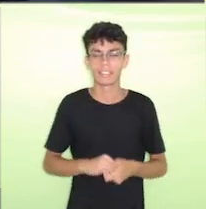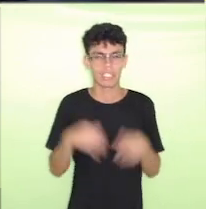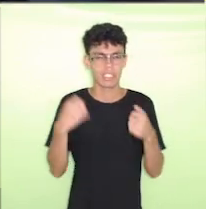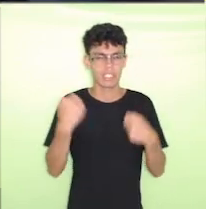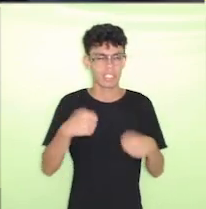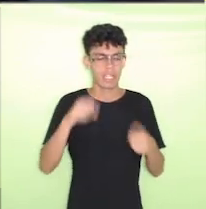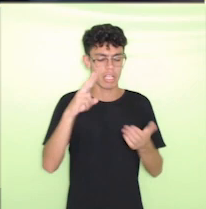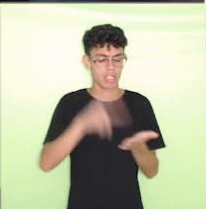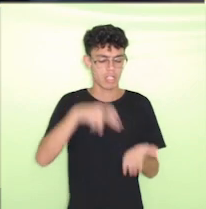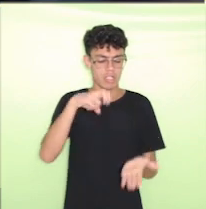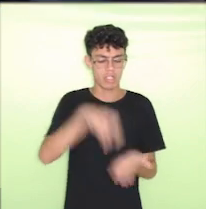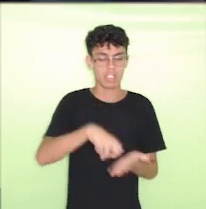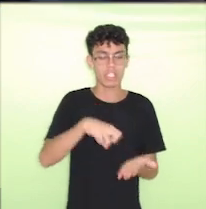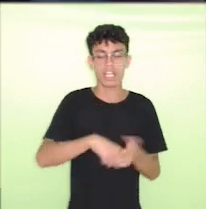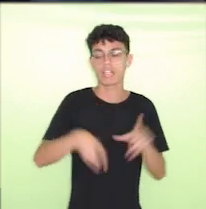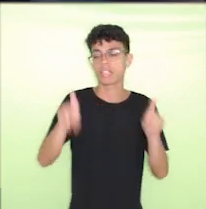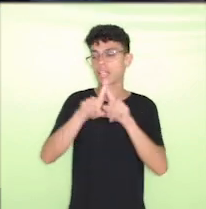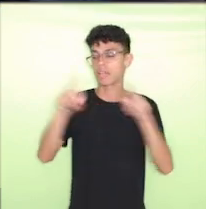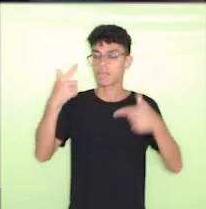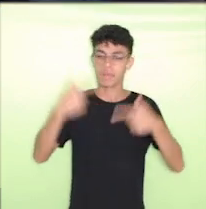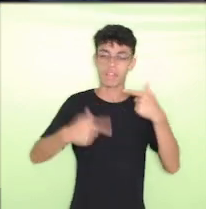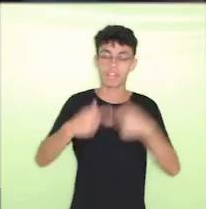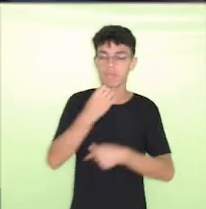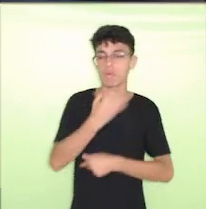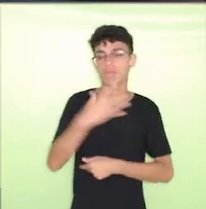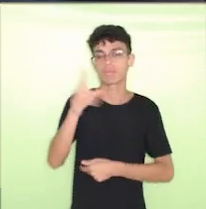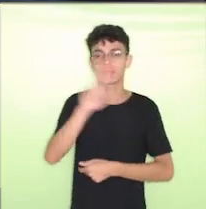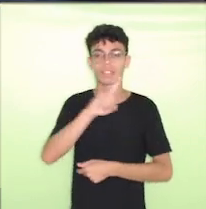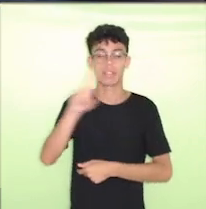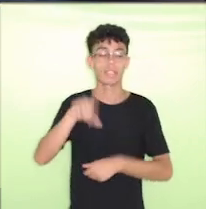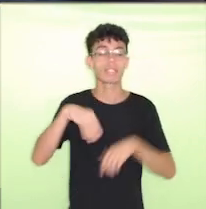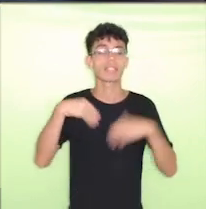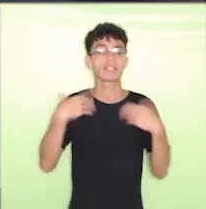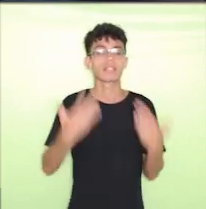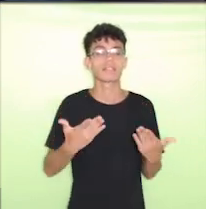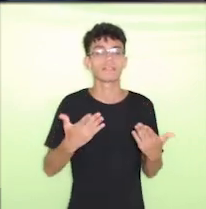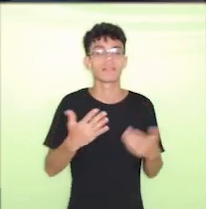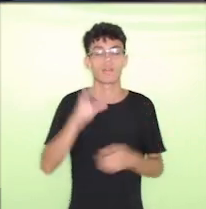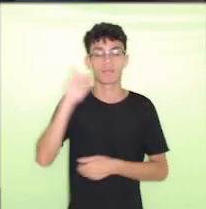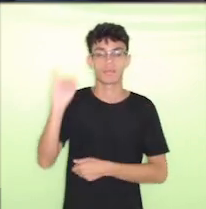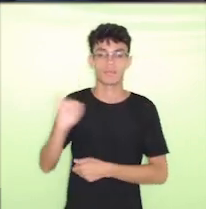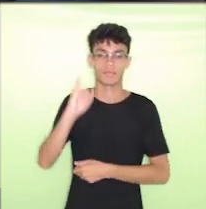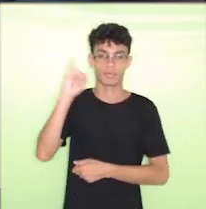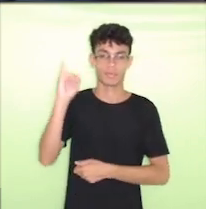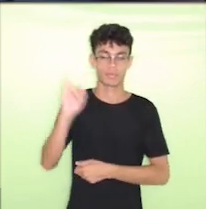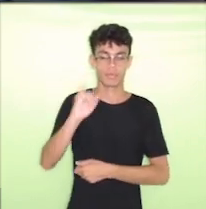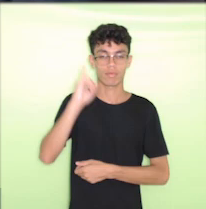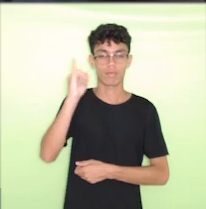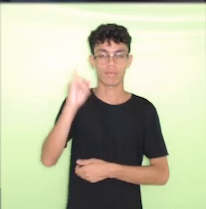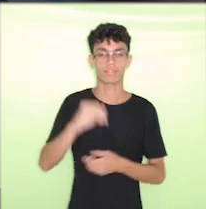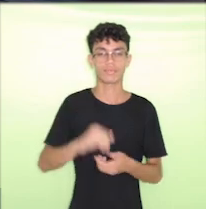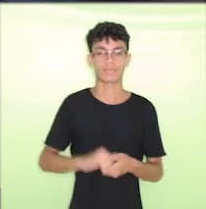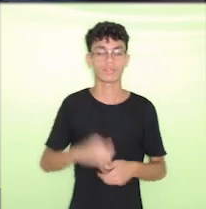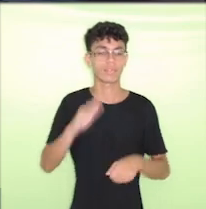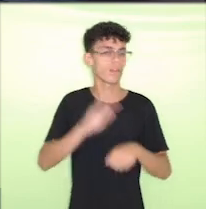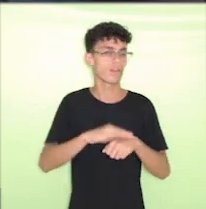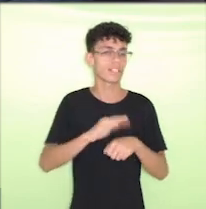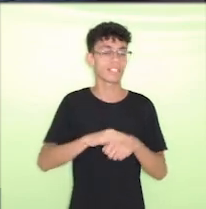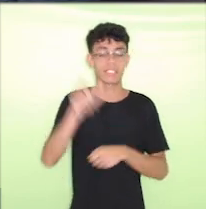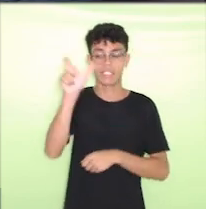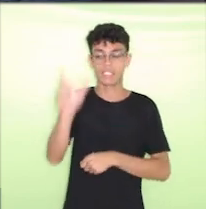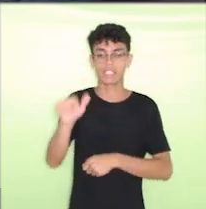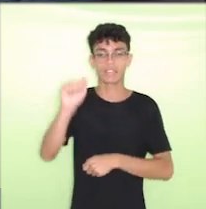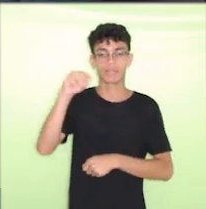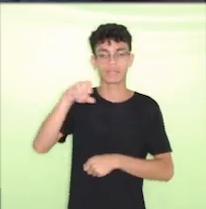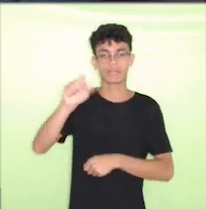castigá-la. Não é uma boa política. Então? O importante é fazer com que a